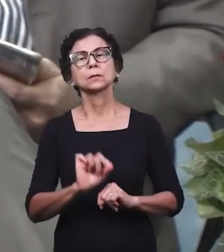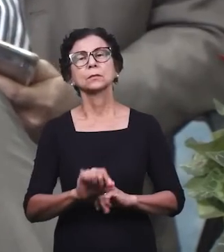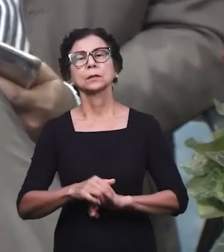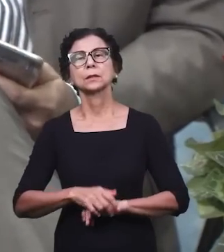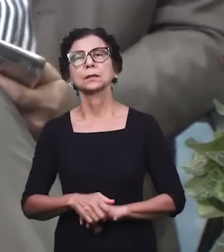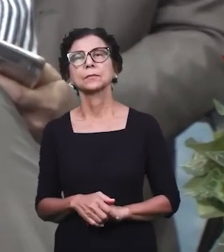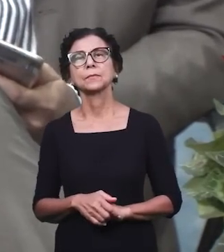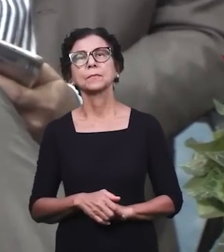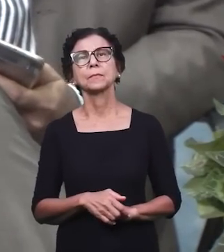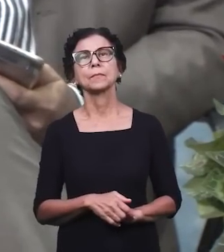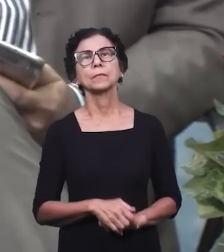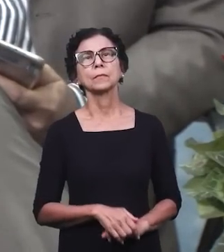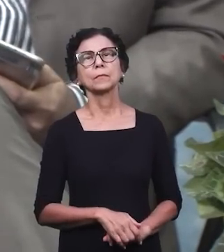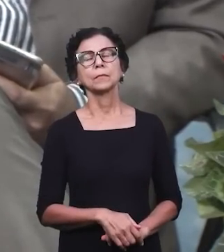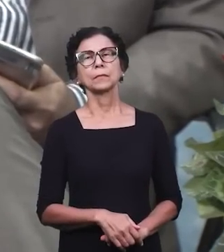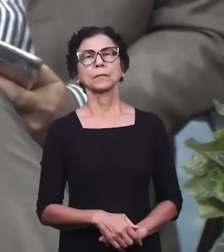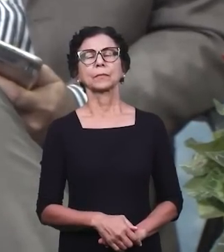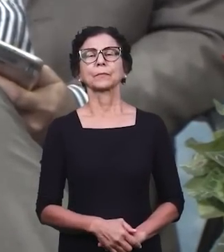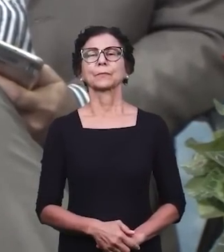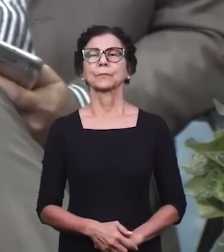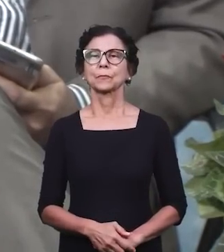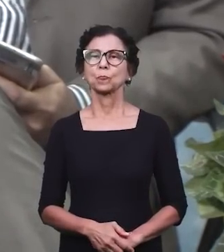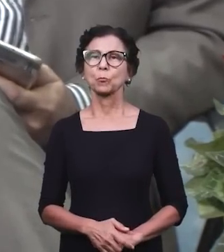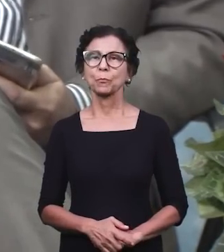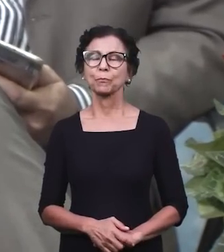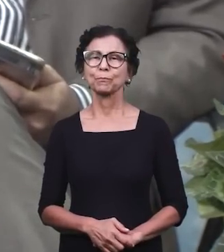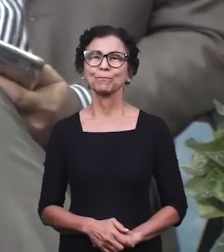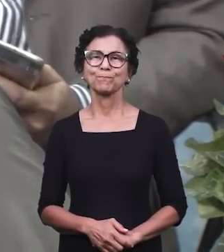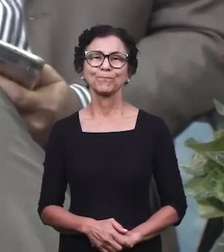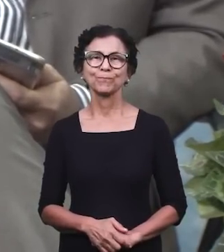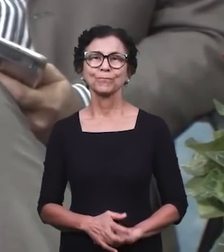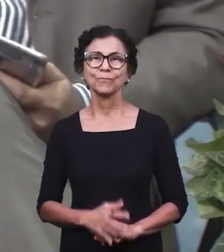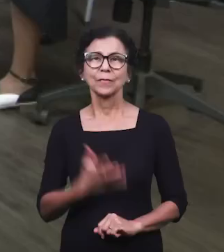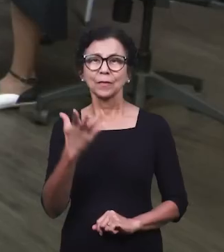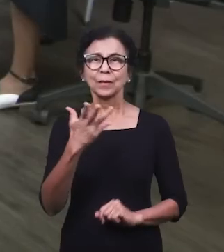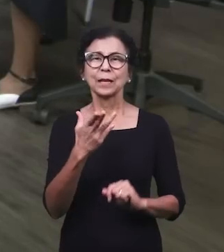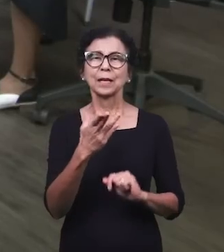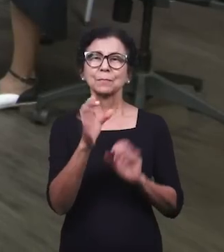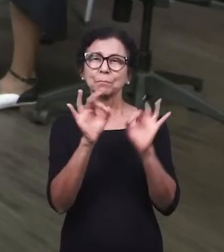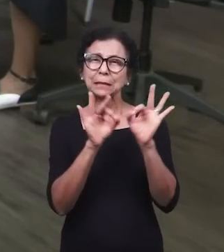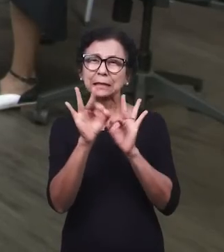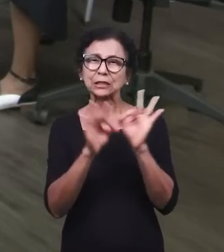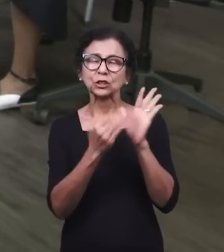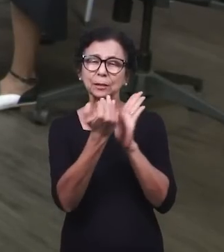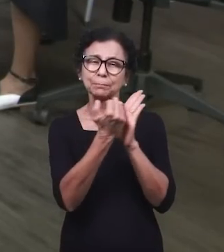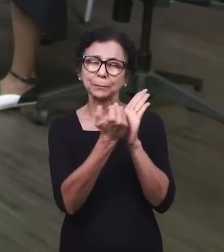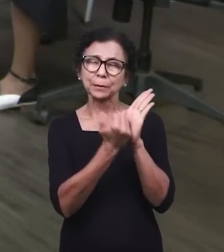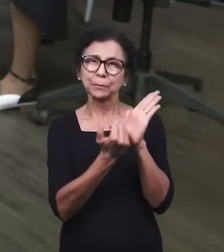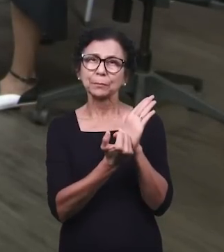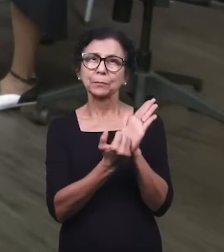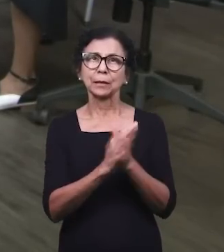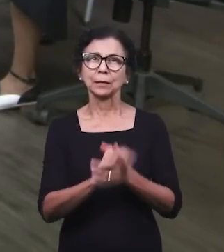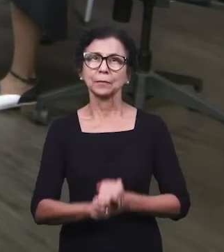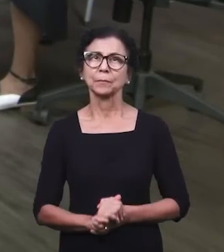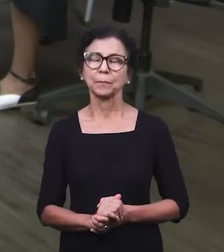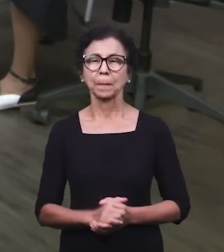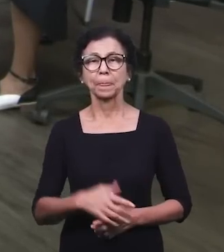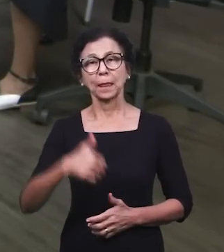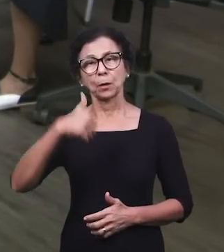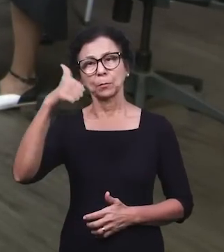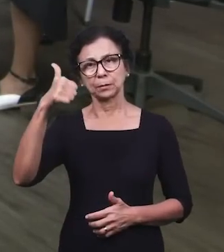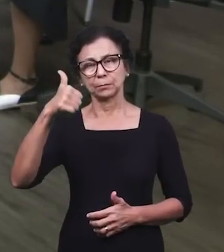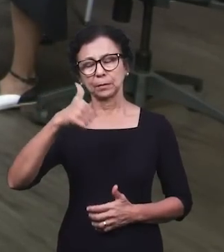Silvestre? Se você quer que se planeje, mas não consegue. Primeiramente, o planejamento tem que estar dentro da sua